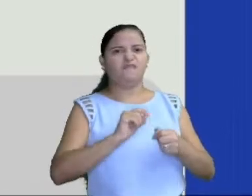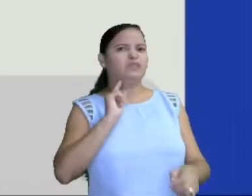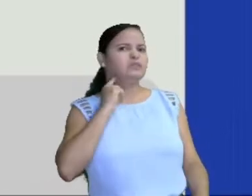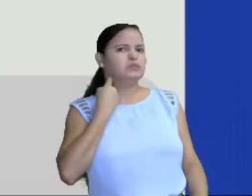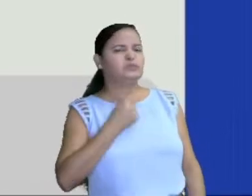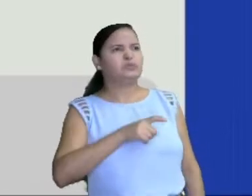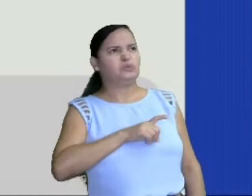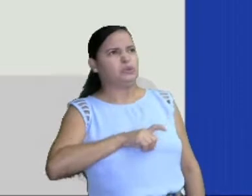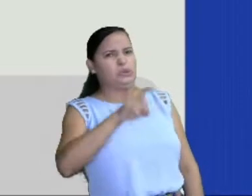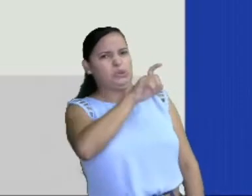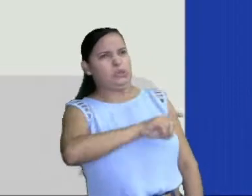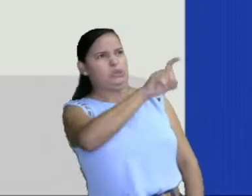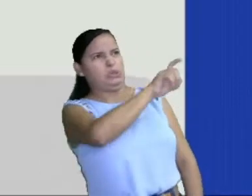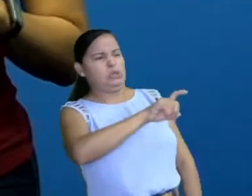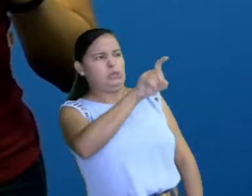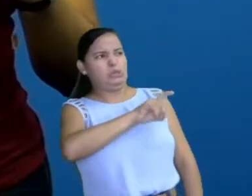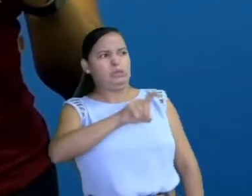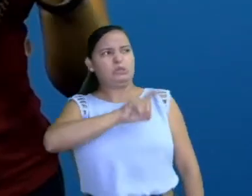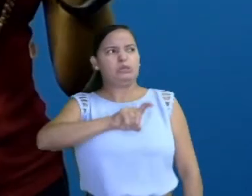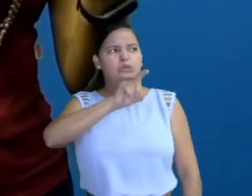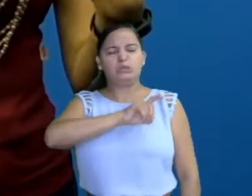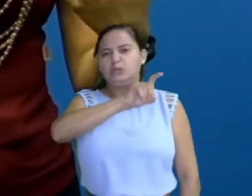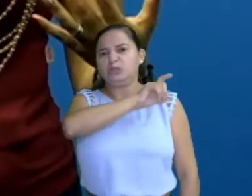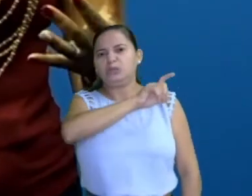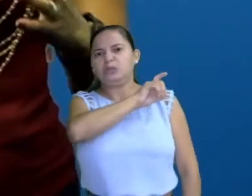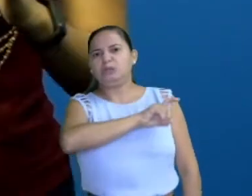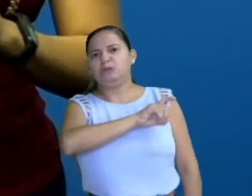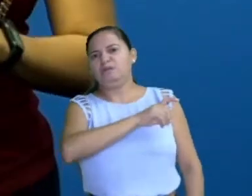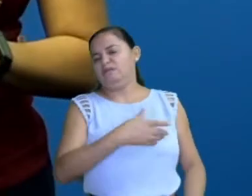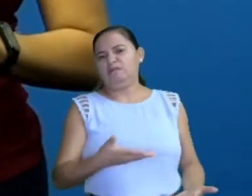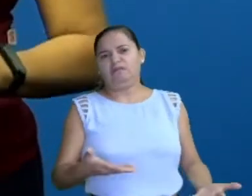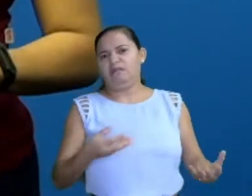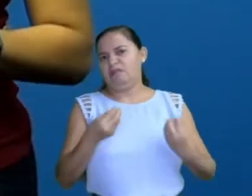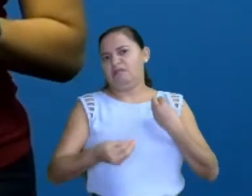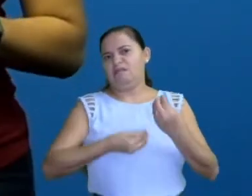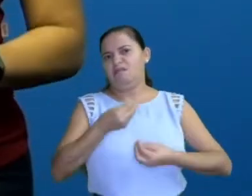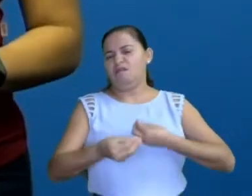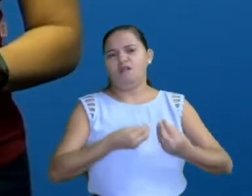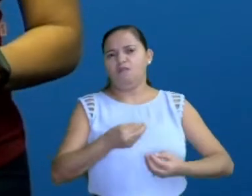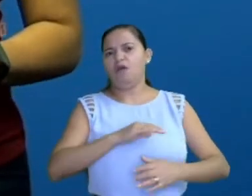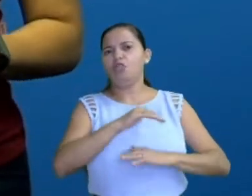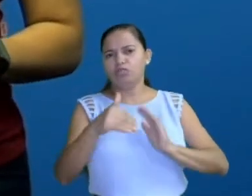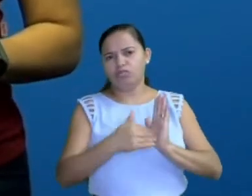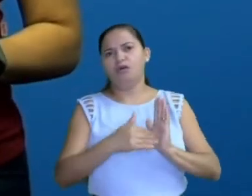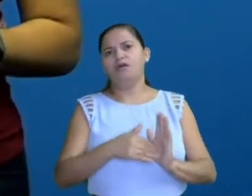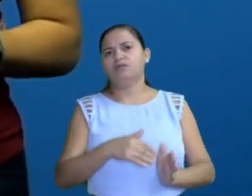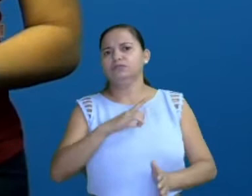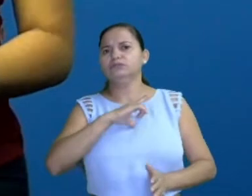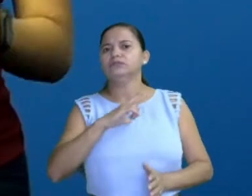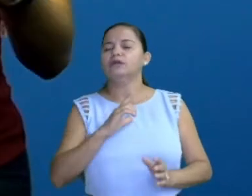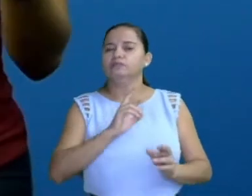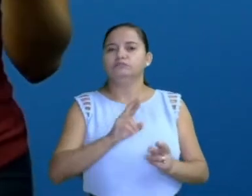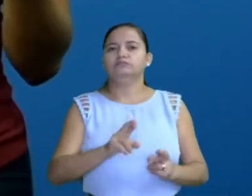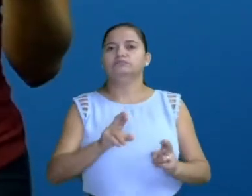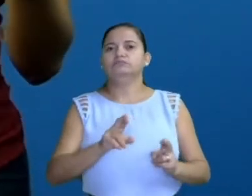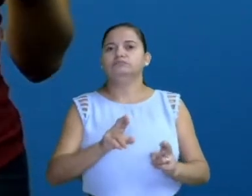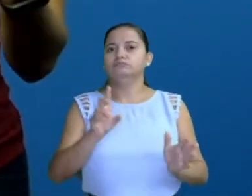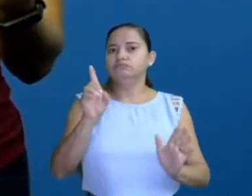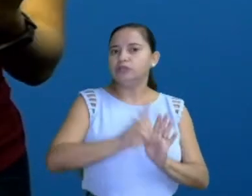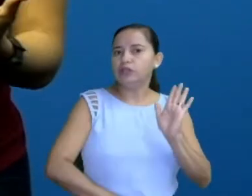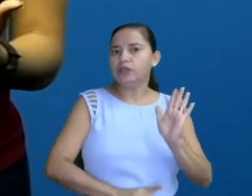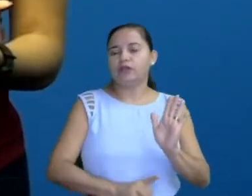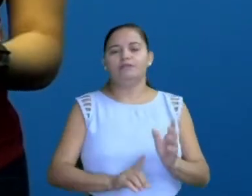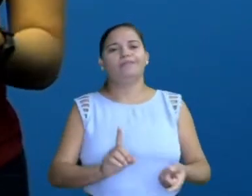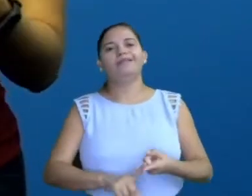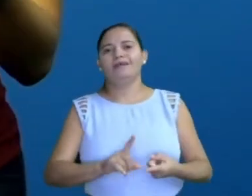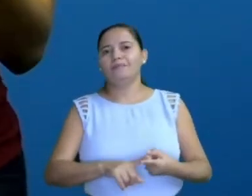essas pessoas. Vejam só, a gente vive numa sociedade onde todo mundo tem direitos e deveres, não é verdade? Mas também temos os